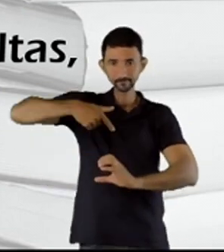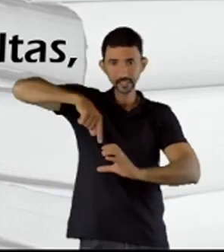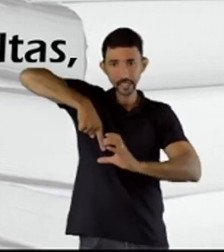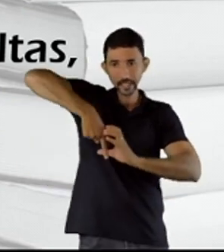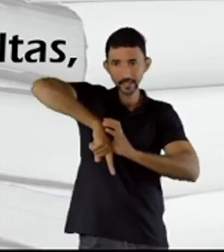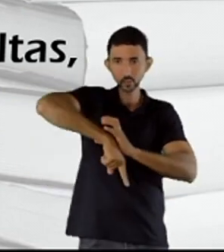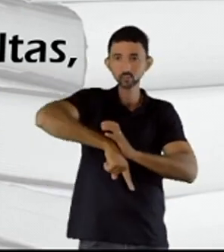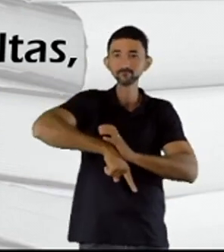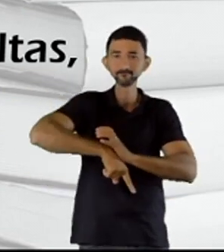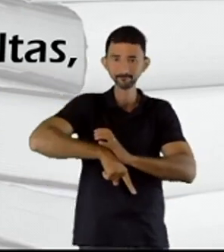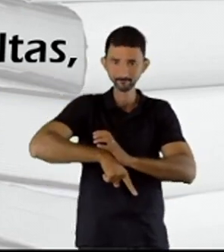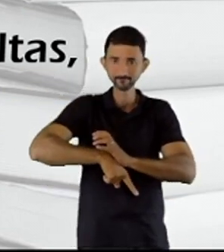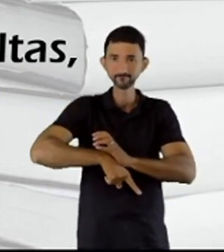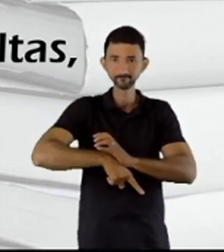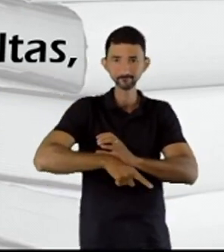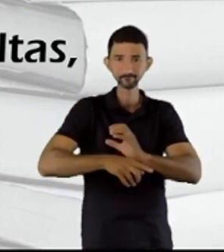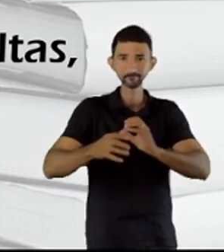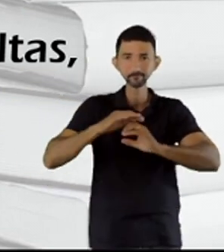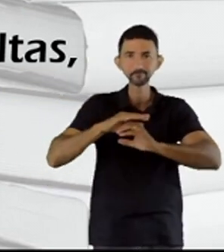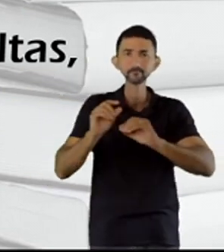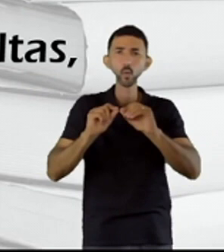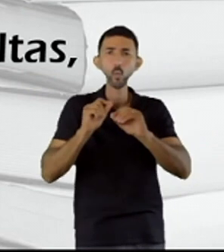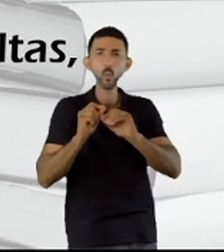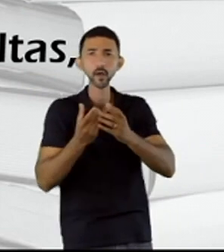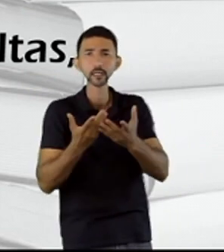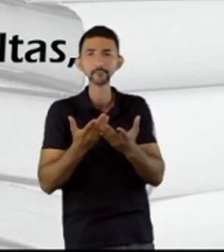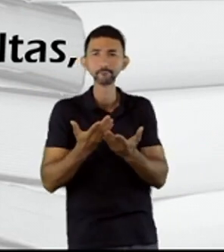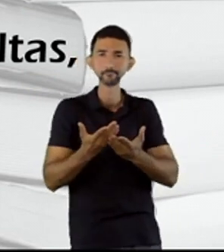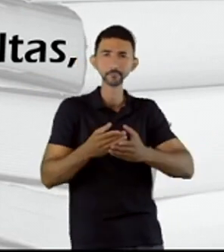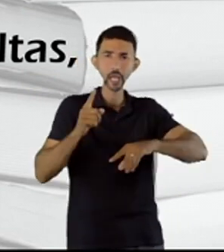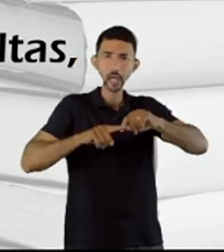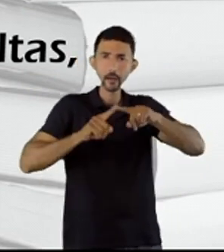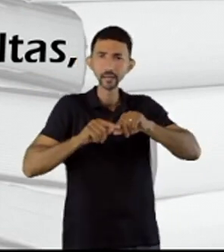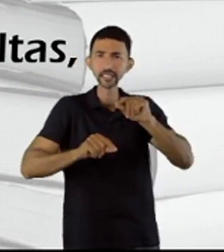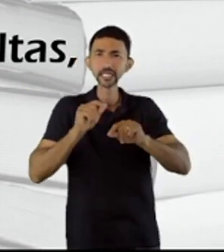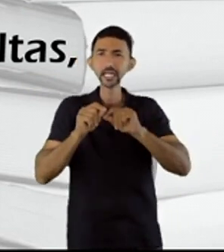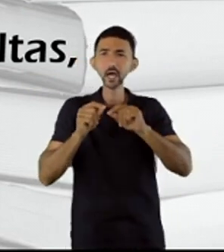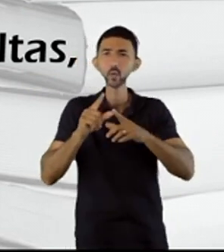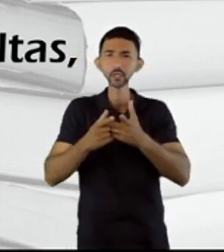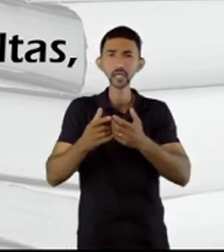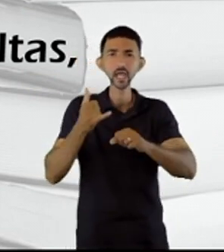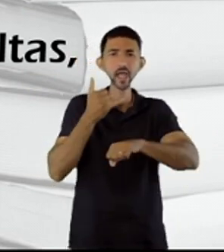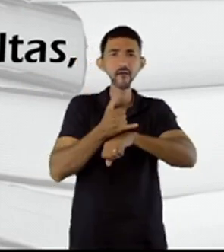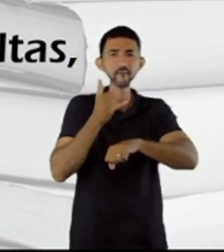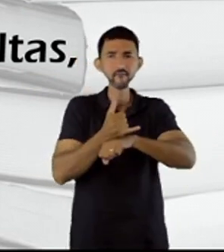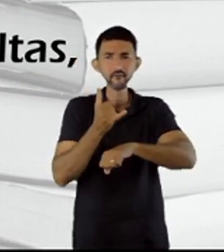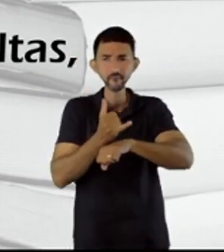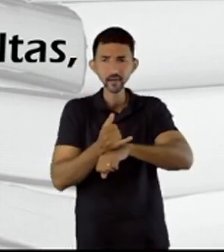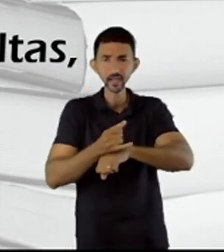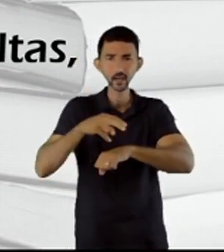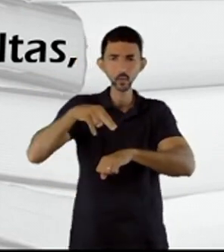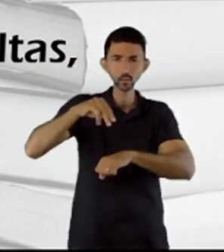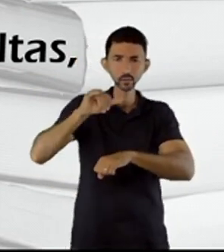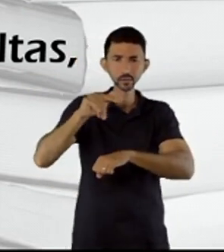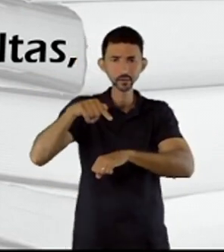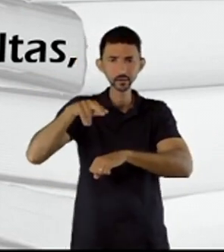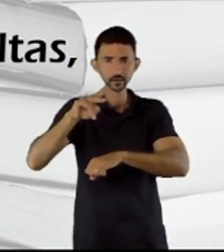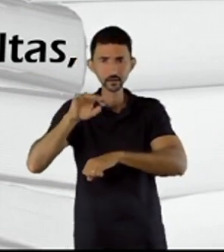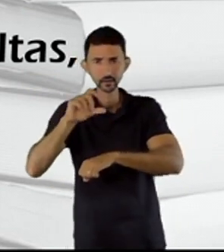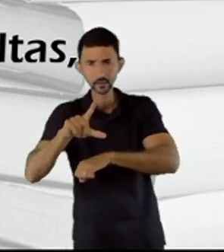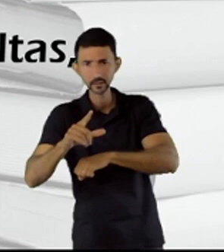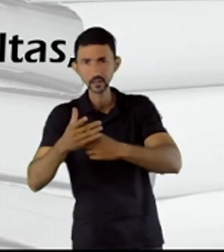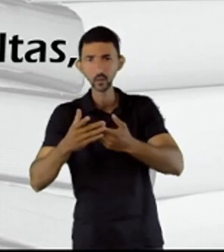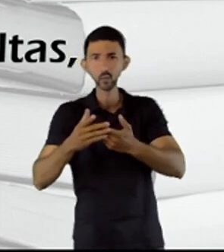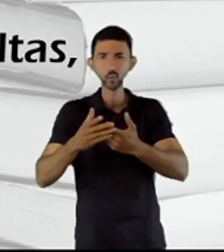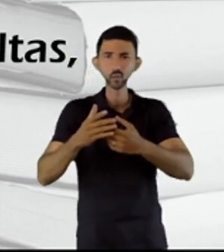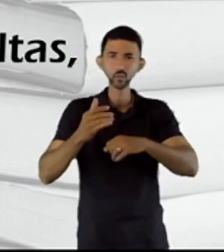interna do planeta, tudo bem? Ele é basicamente composto por ferro, níquel e silício, mais níquel